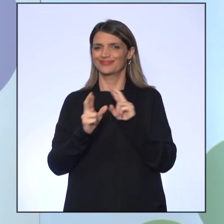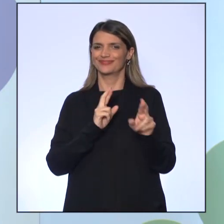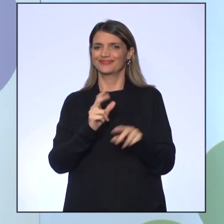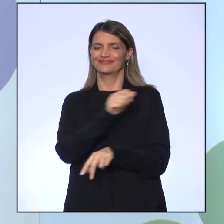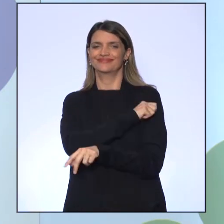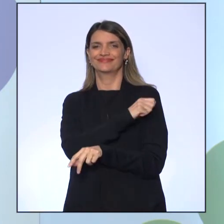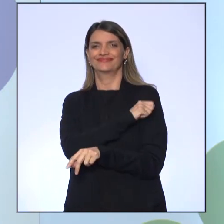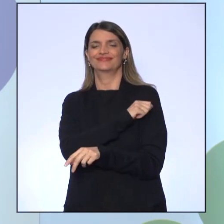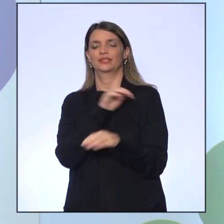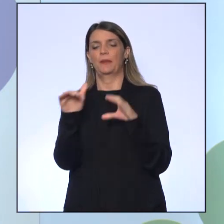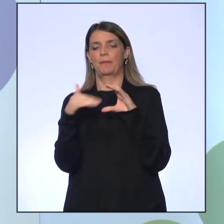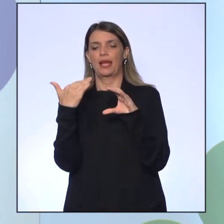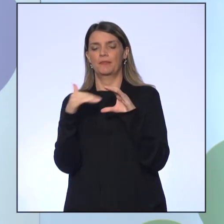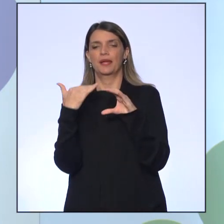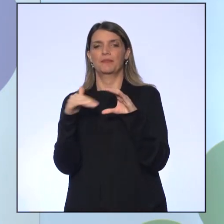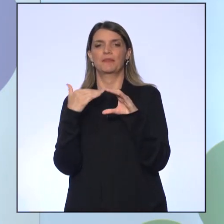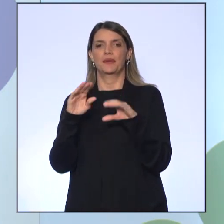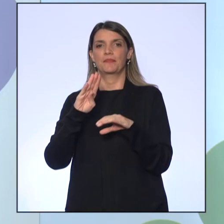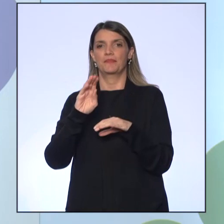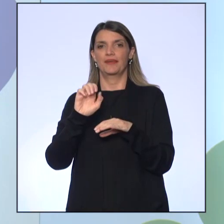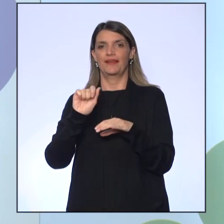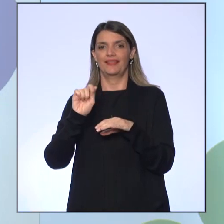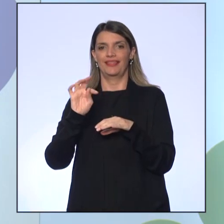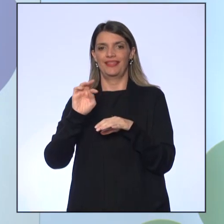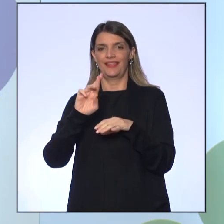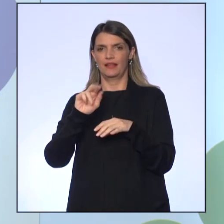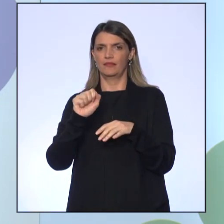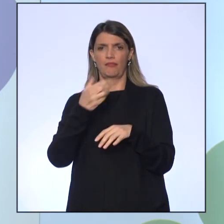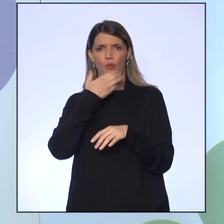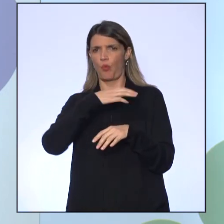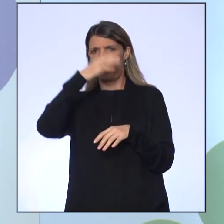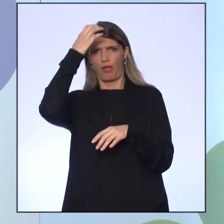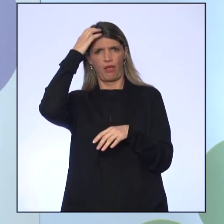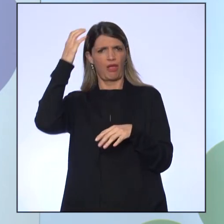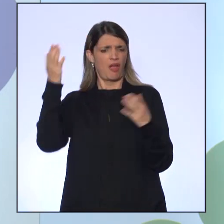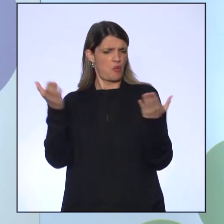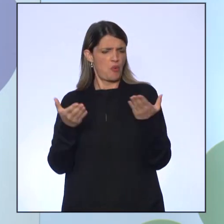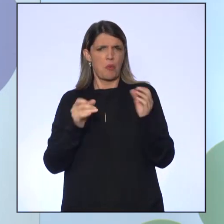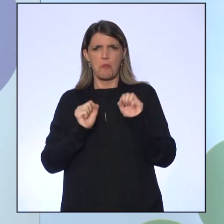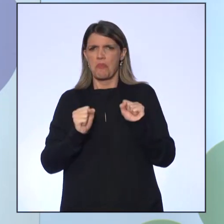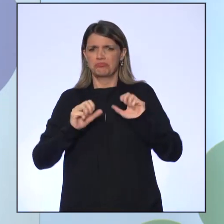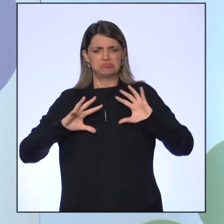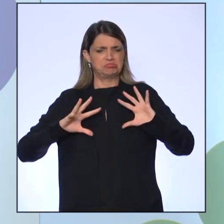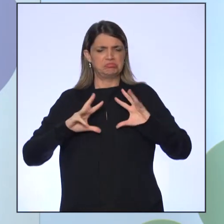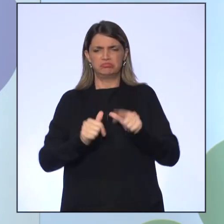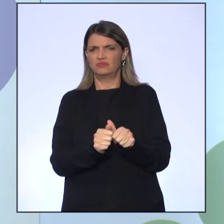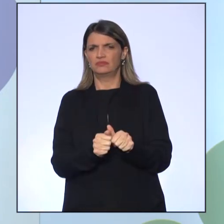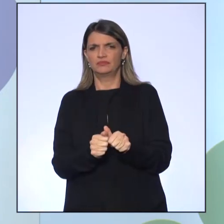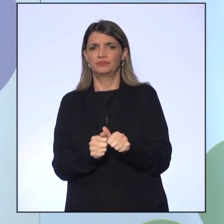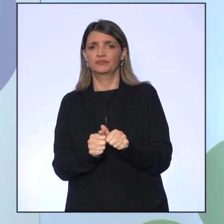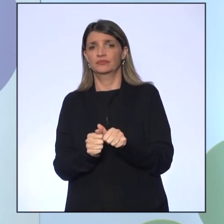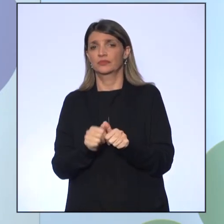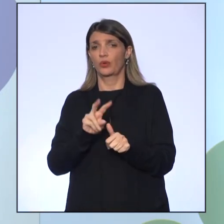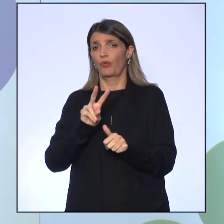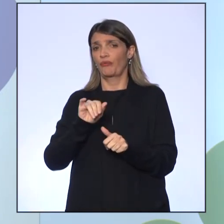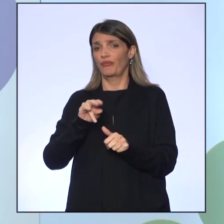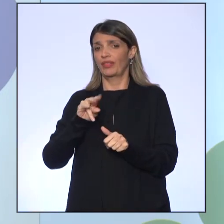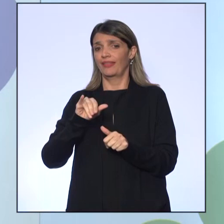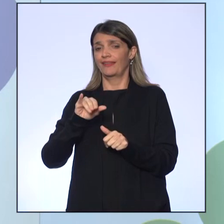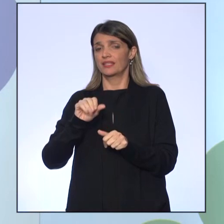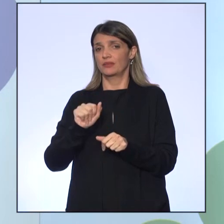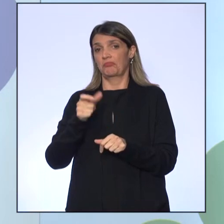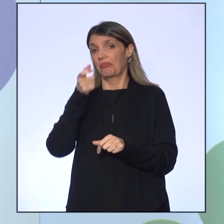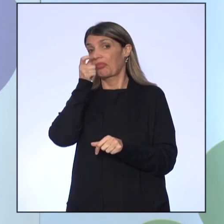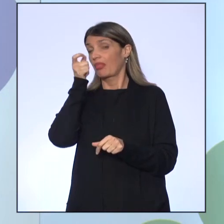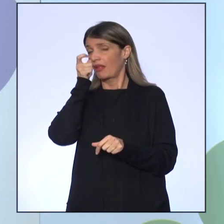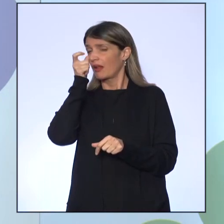estudantes aqui no nosso chat, né? A Beatriz disse que agora o rei pode fazer tudo, né? O Vinícius simplificou com a palavra